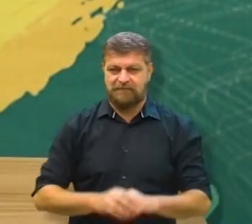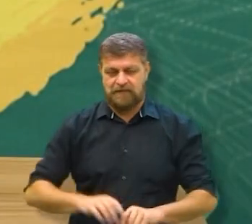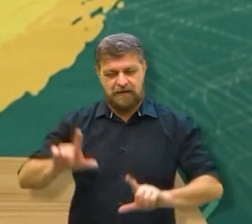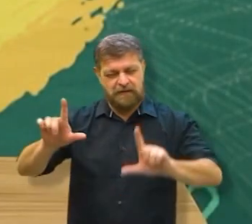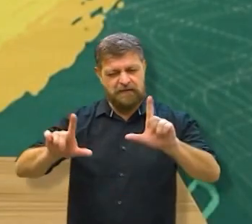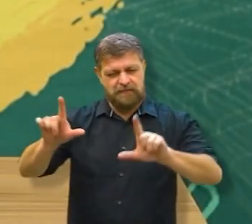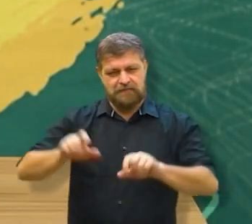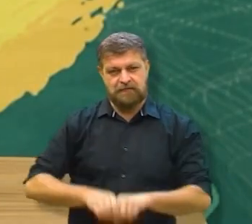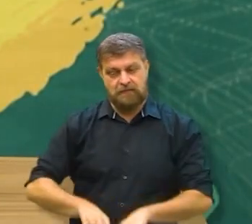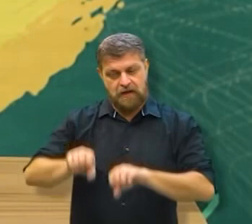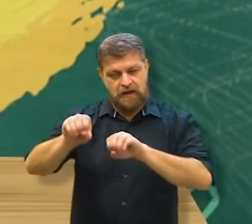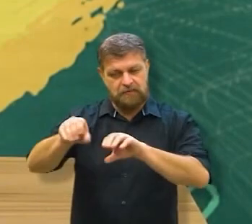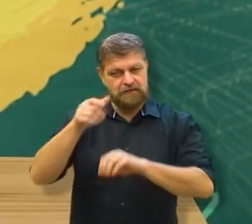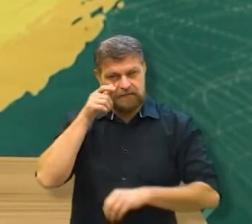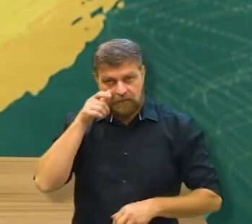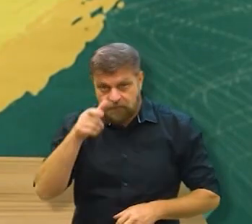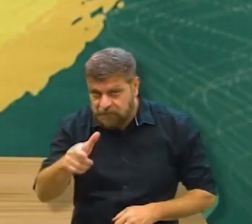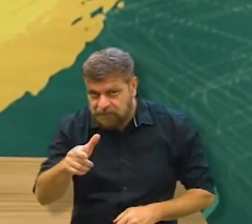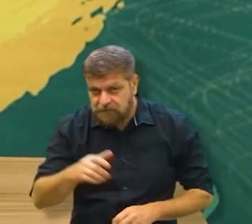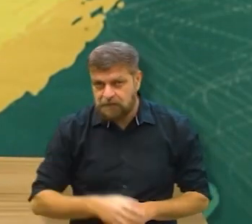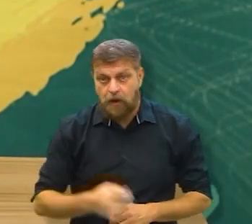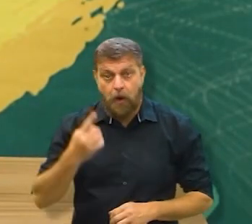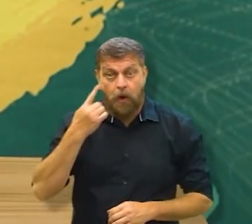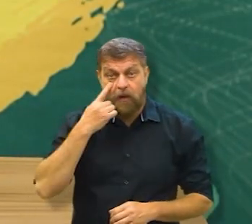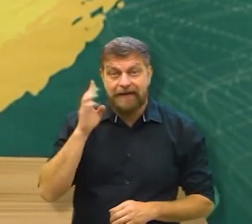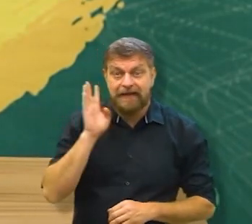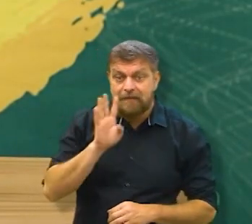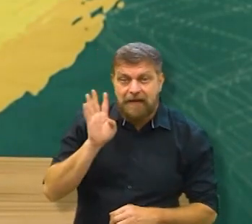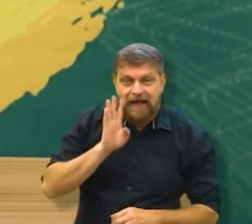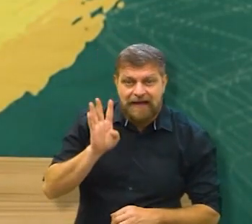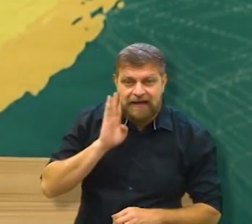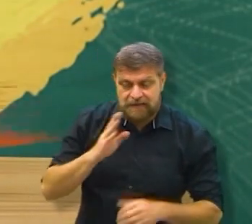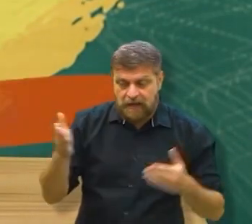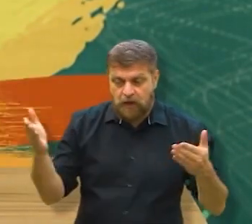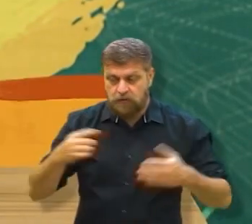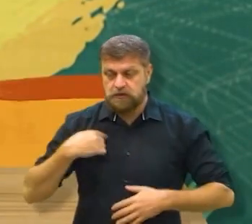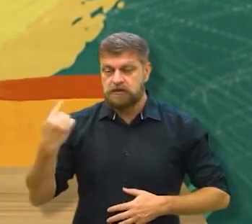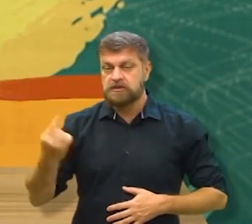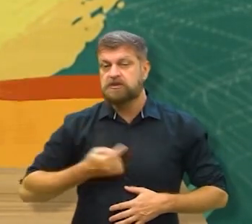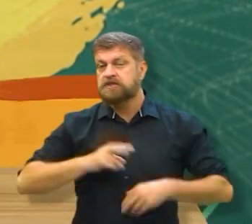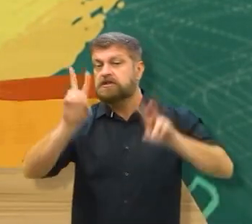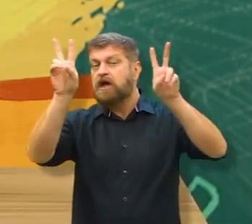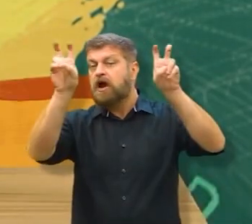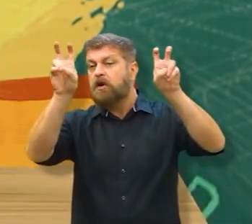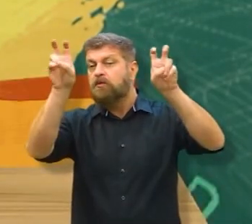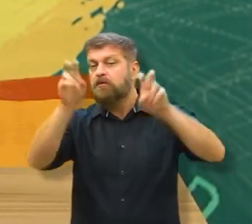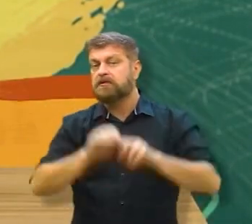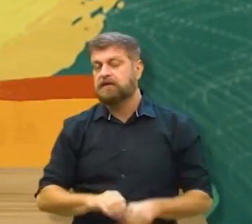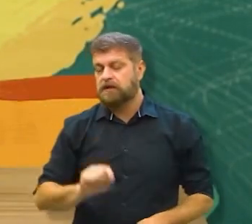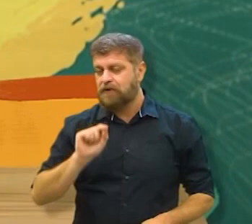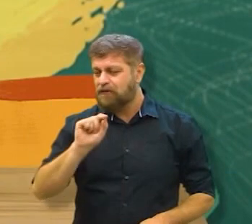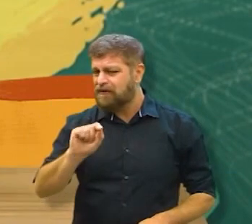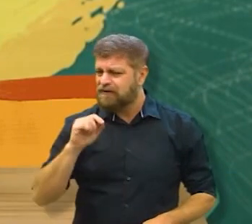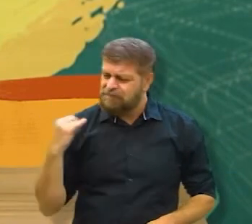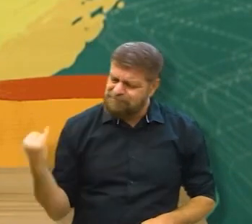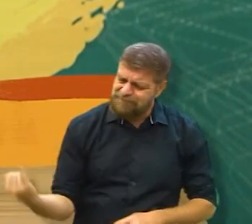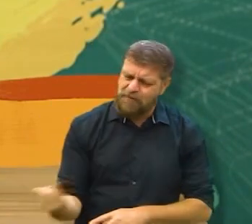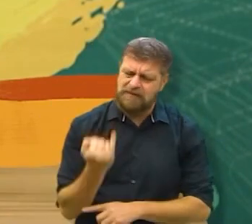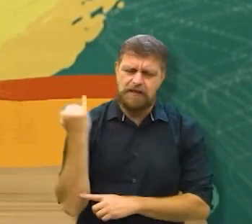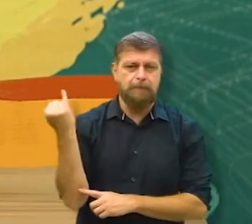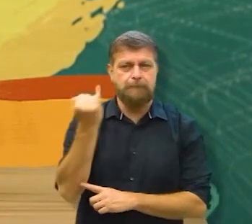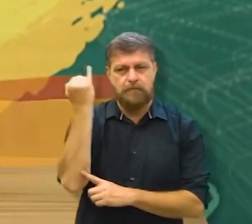Bom, é o quadro De Olho na Educação e olha só que bacana. Hoje a gente vai falar sobre um tema